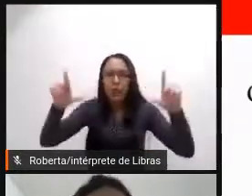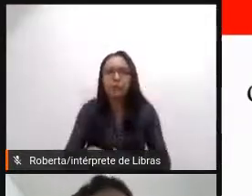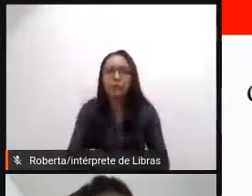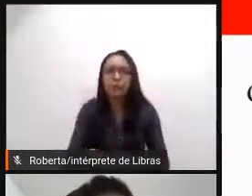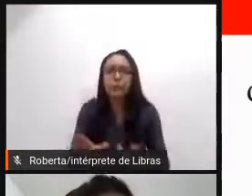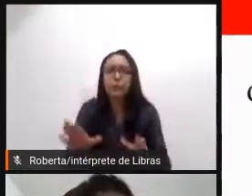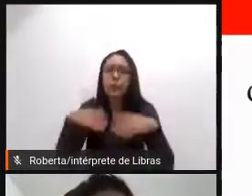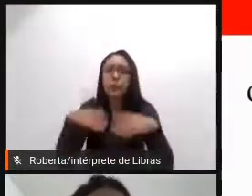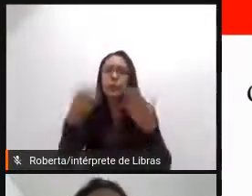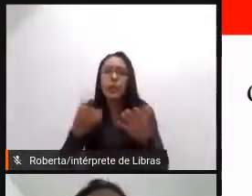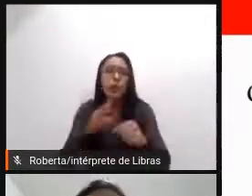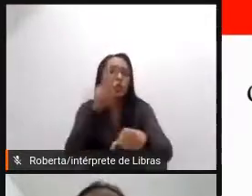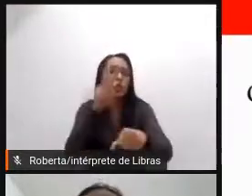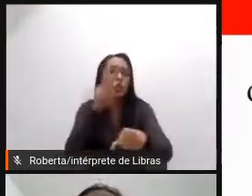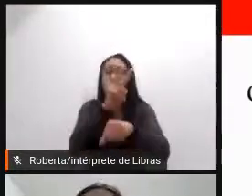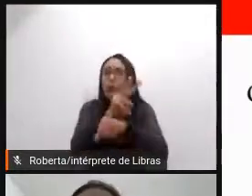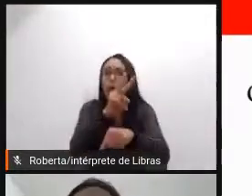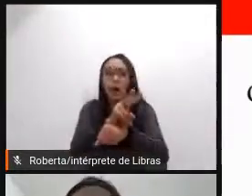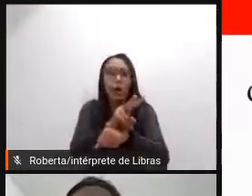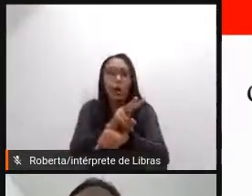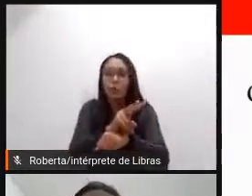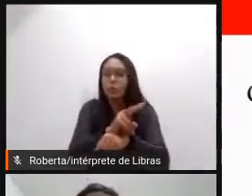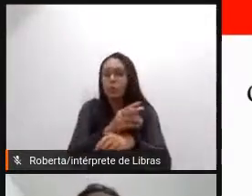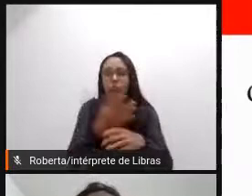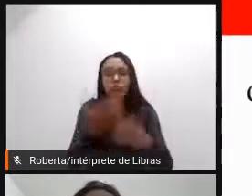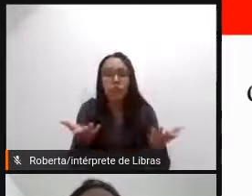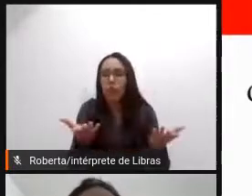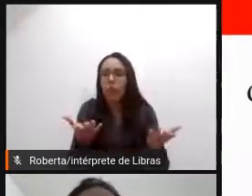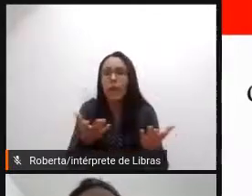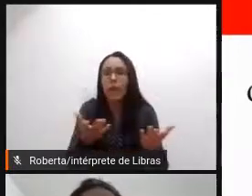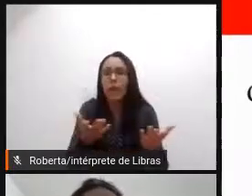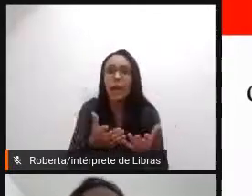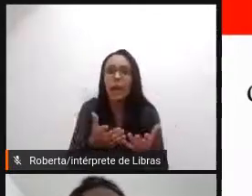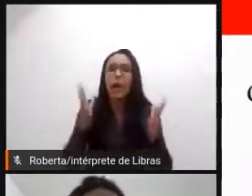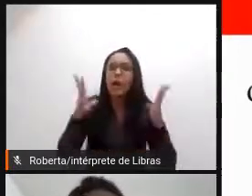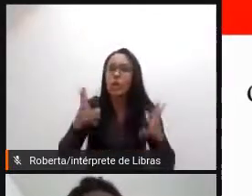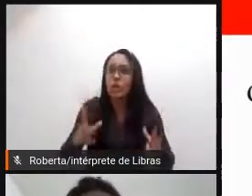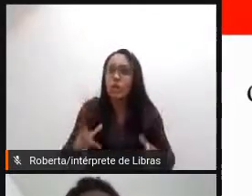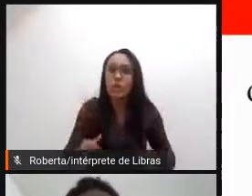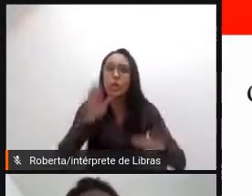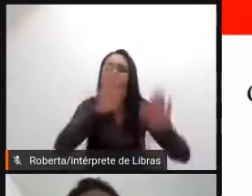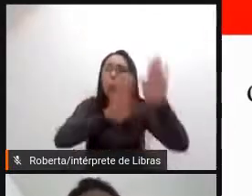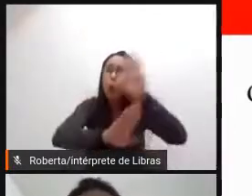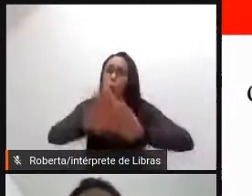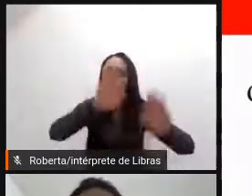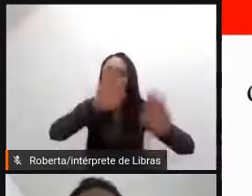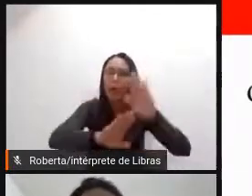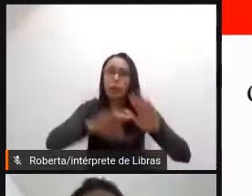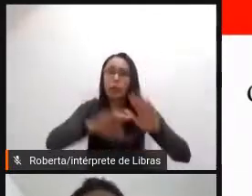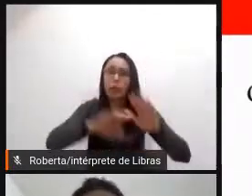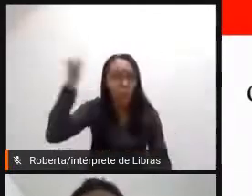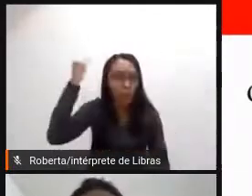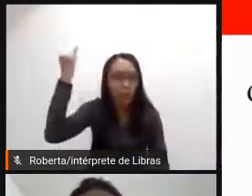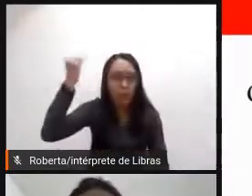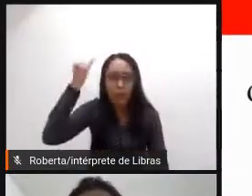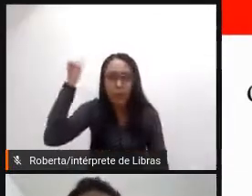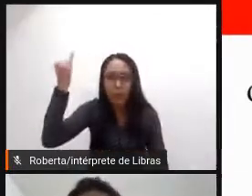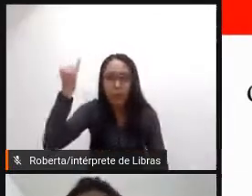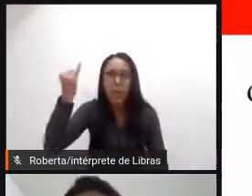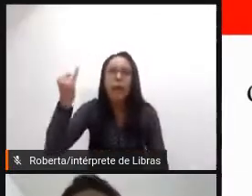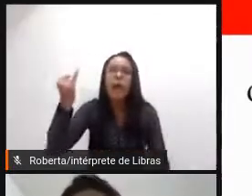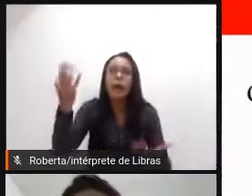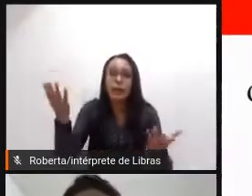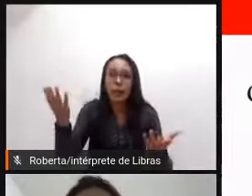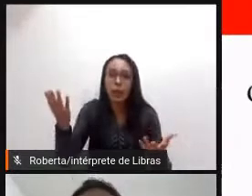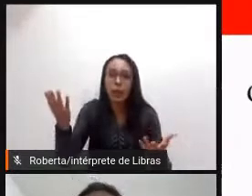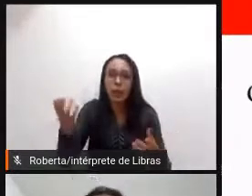devidas precauções, não tomaram aqueles cuidados necessários para que não haja a transmissão de uma pessoa